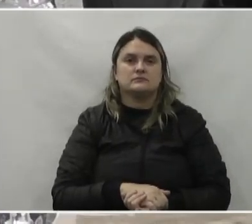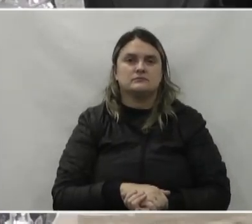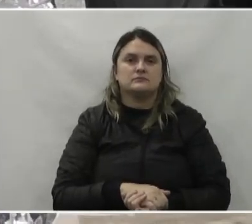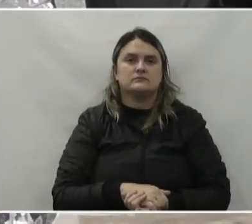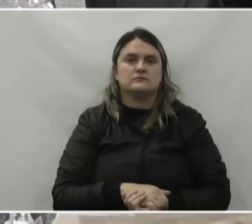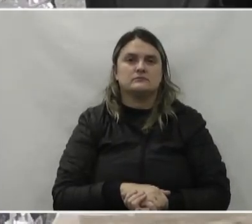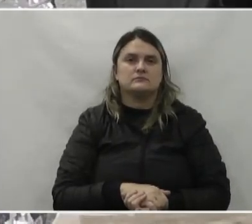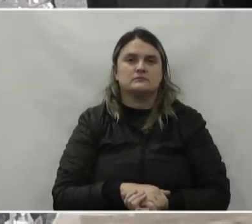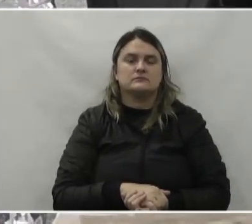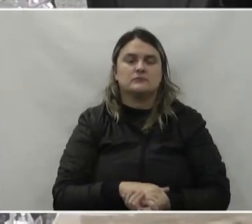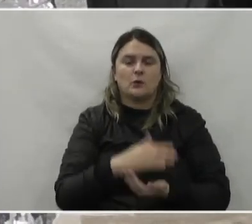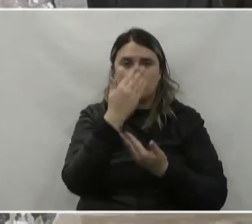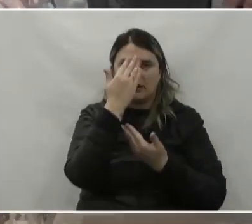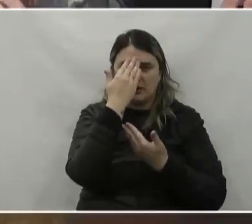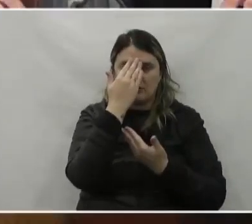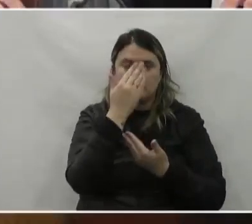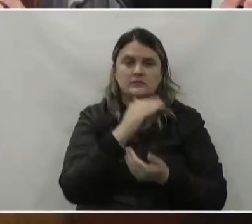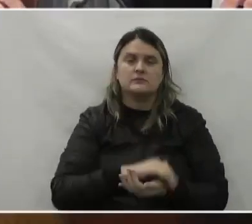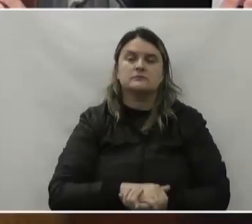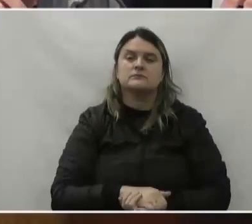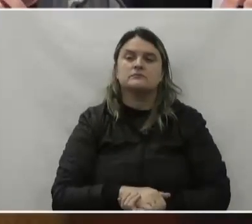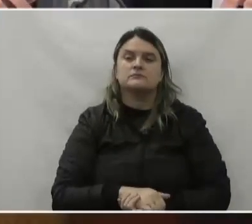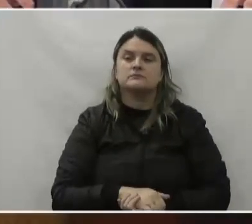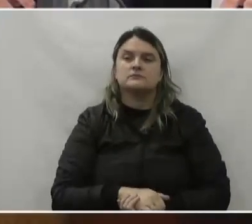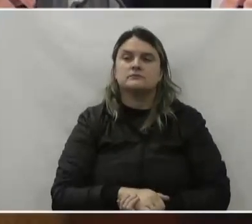tamanho. Obrigado.